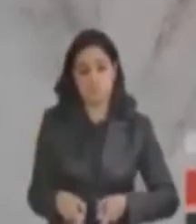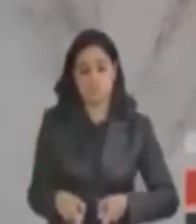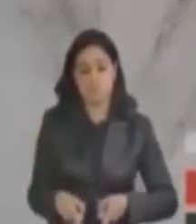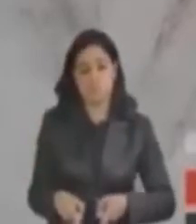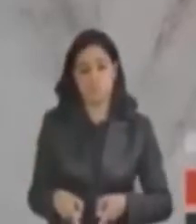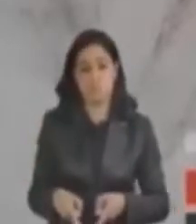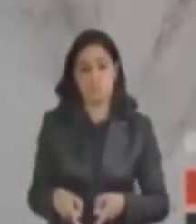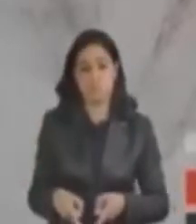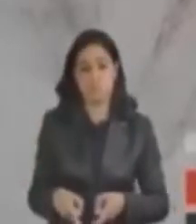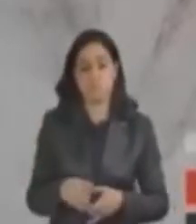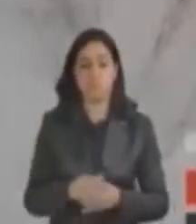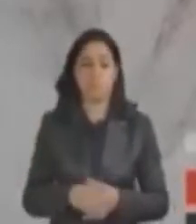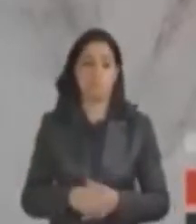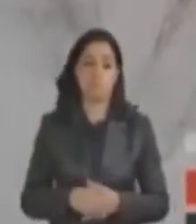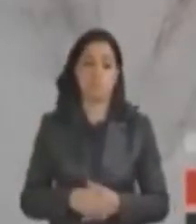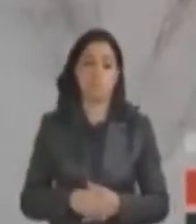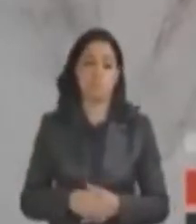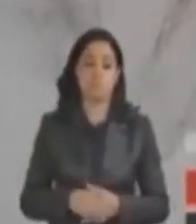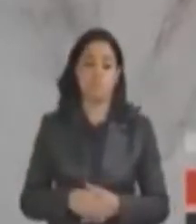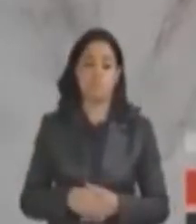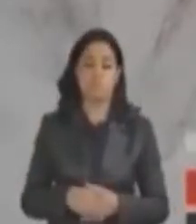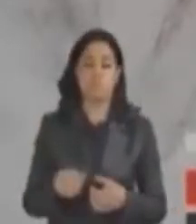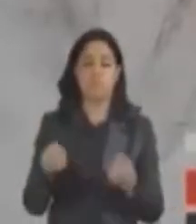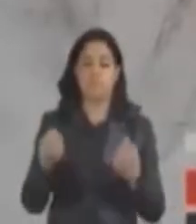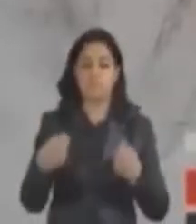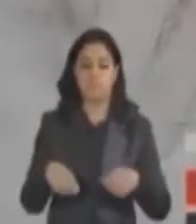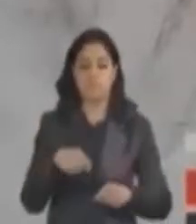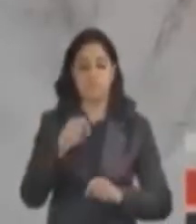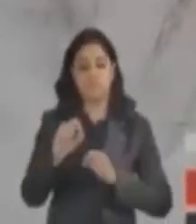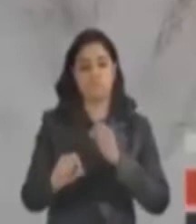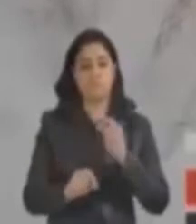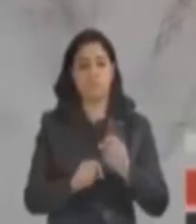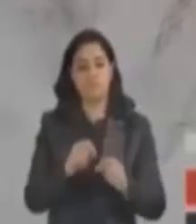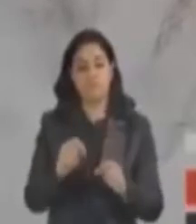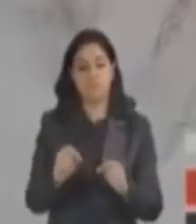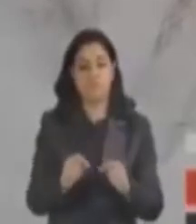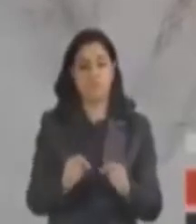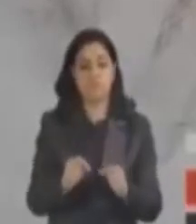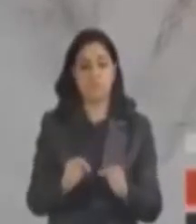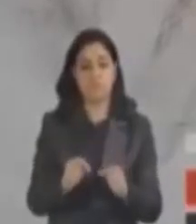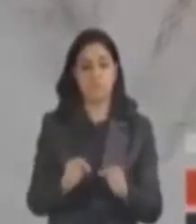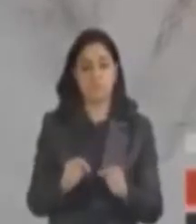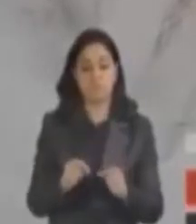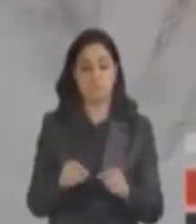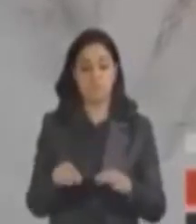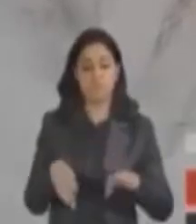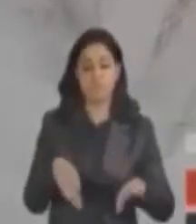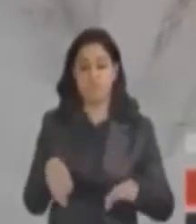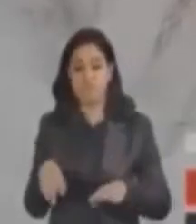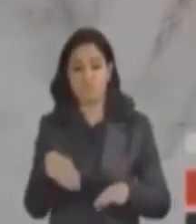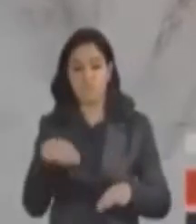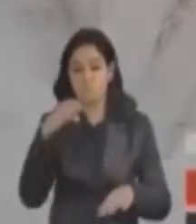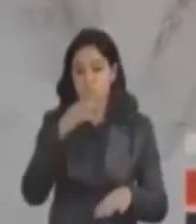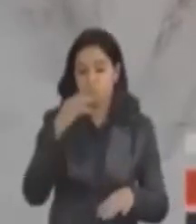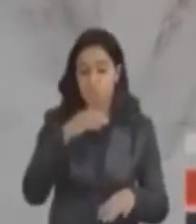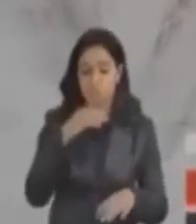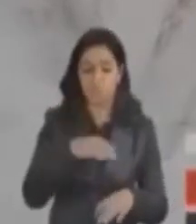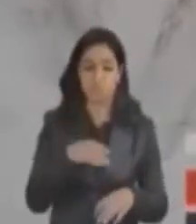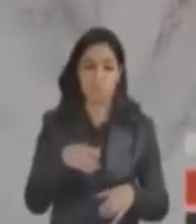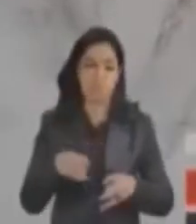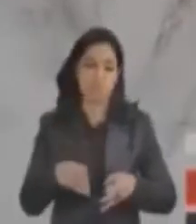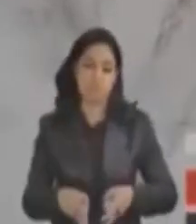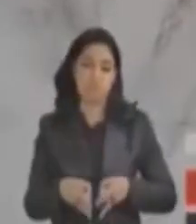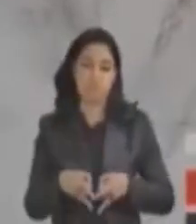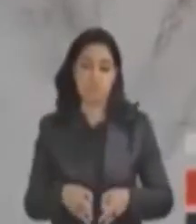18 leite foi necessário improvisar leitos para a cpi